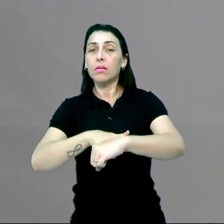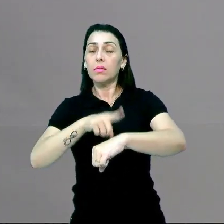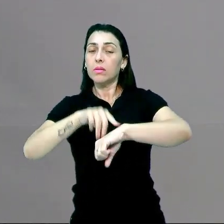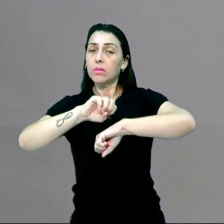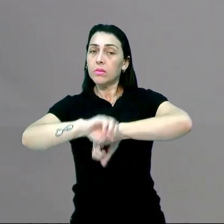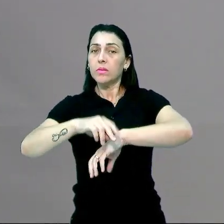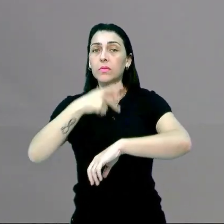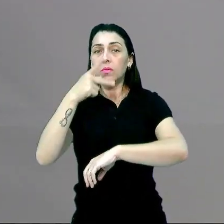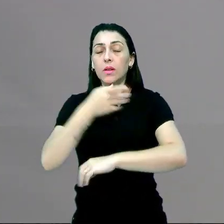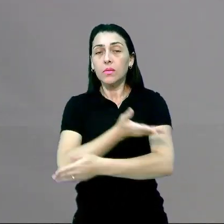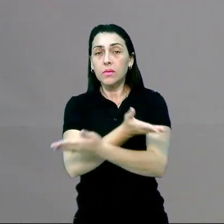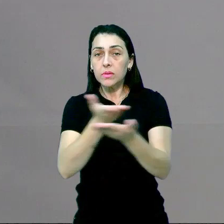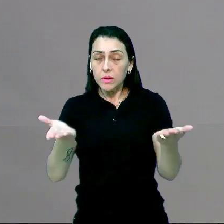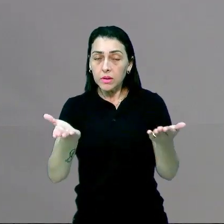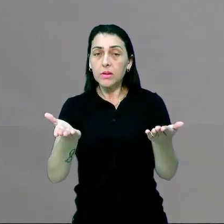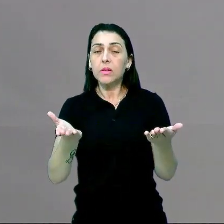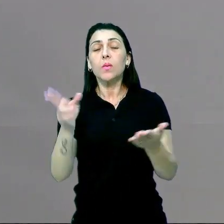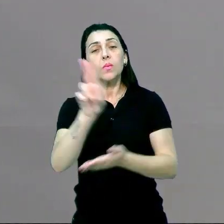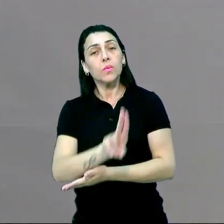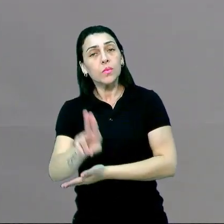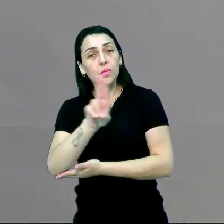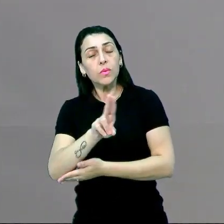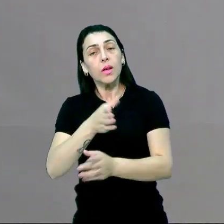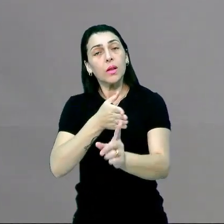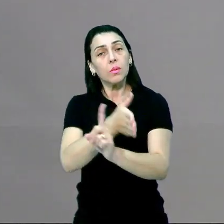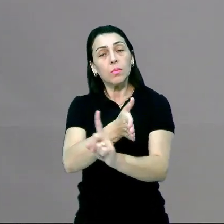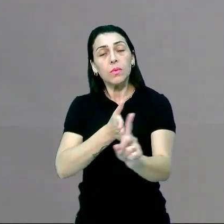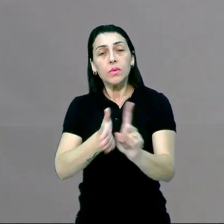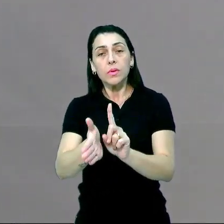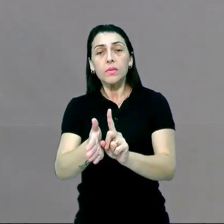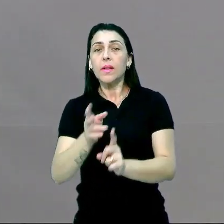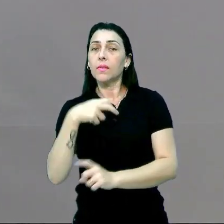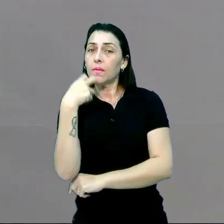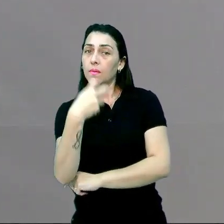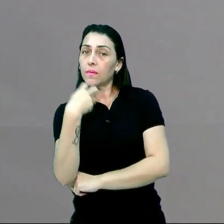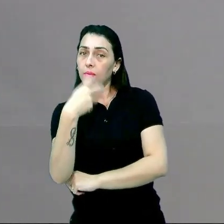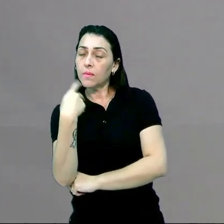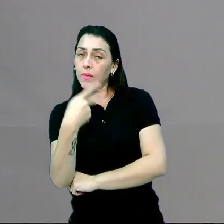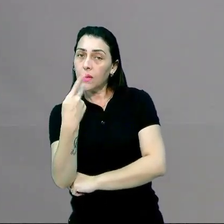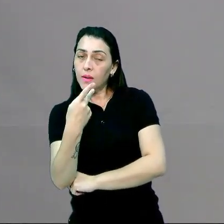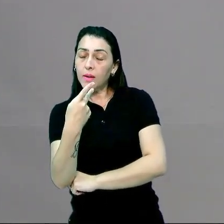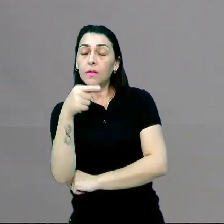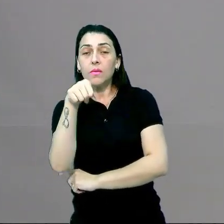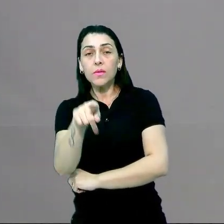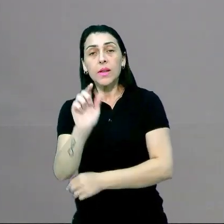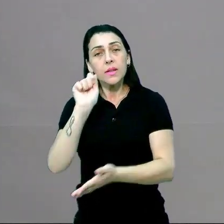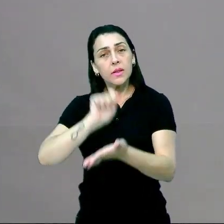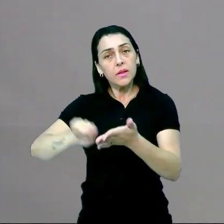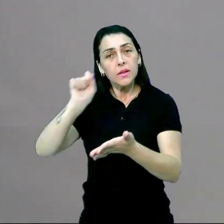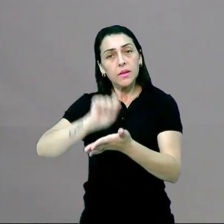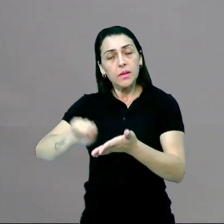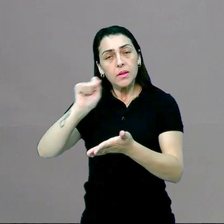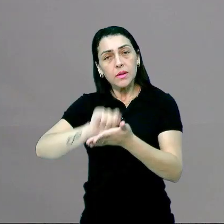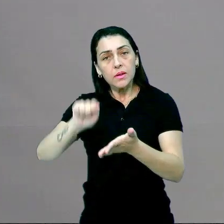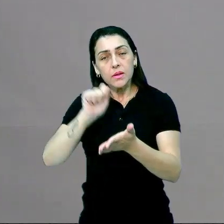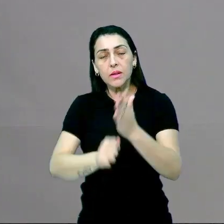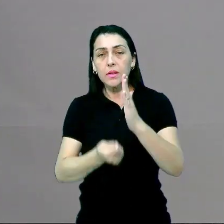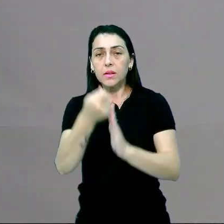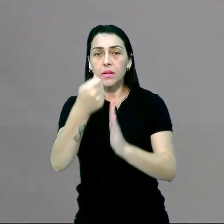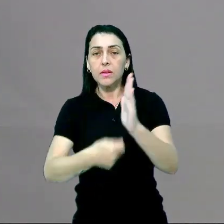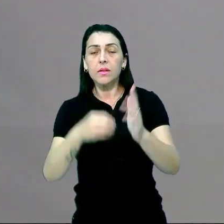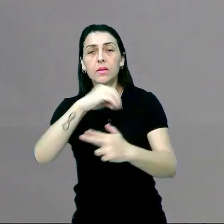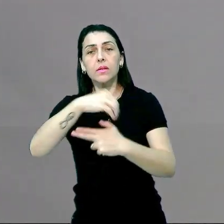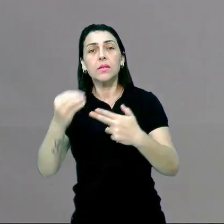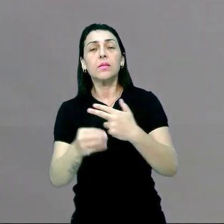ministrando a nossa aula, eu estou usando a modalidade da fala. Quando vocês escrevem a redação do